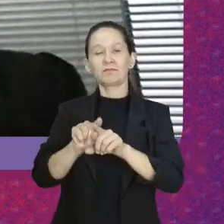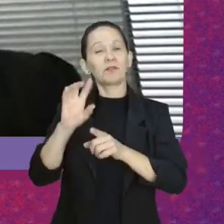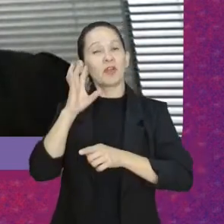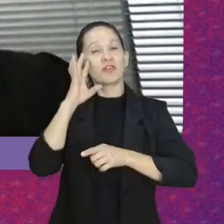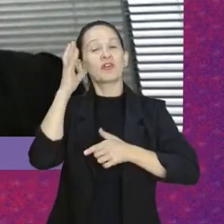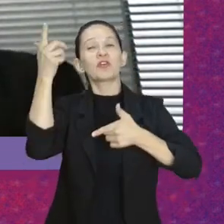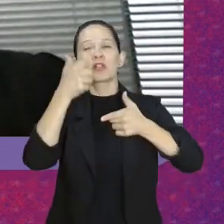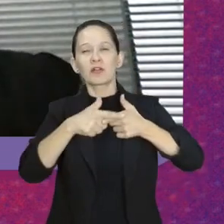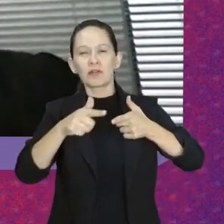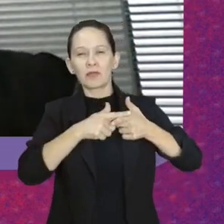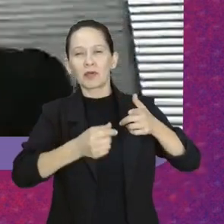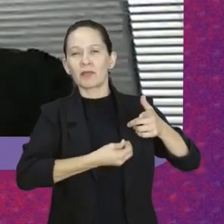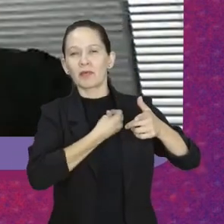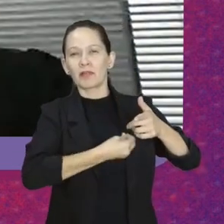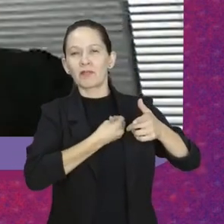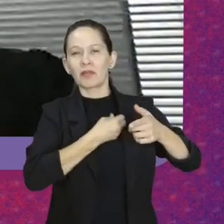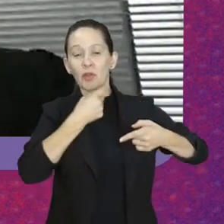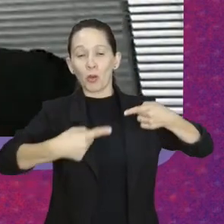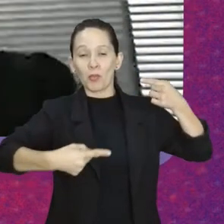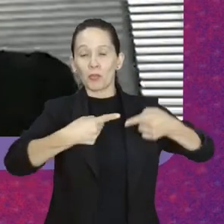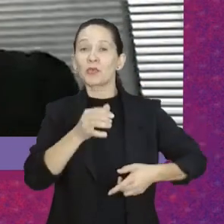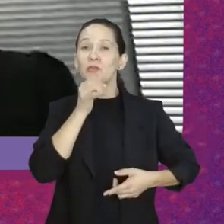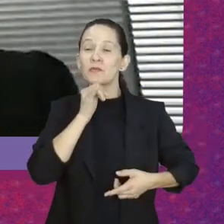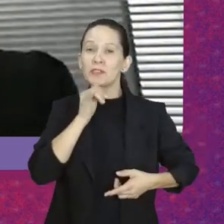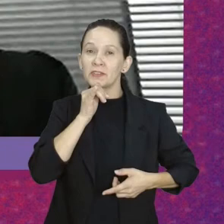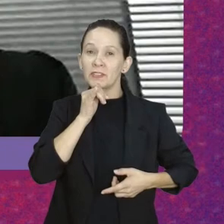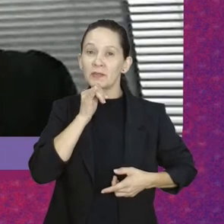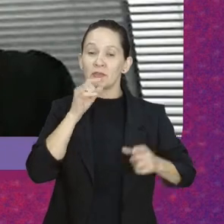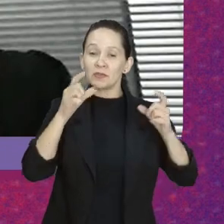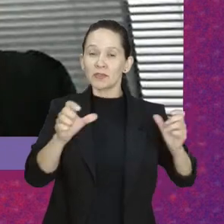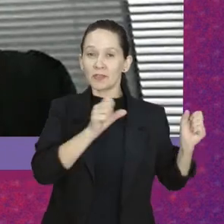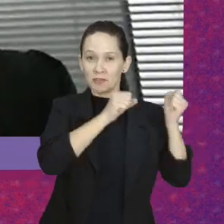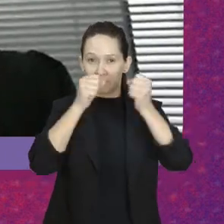decisão, deliberações, de poder.